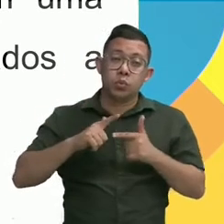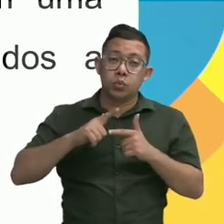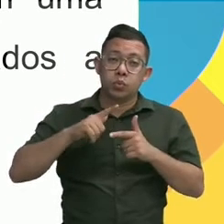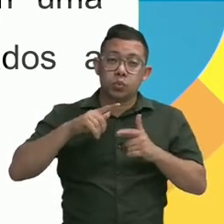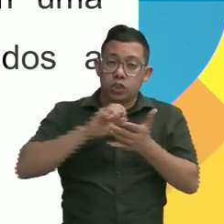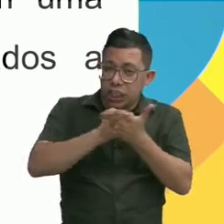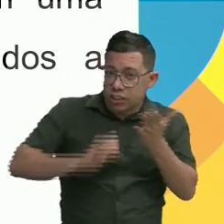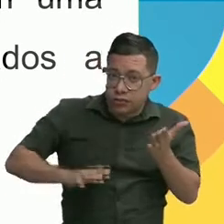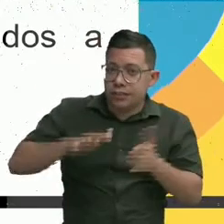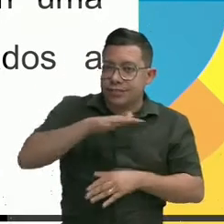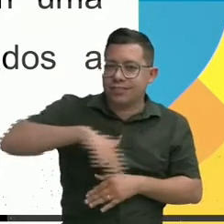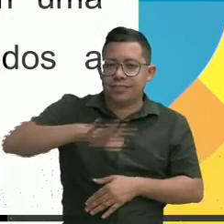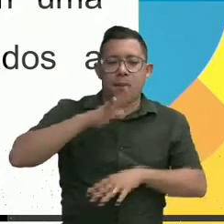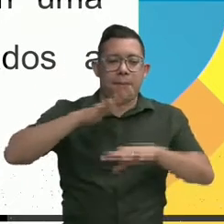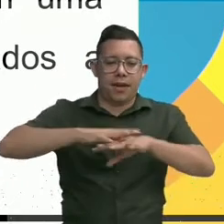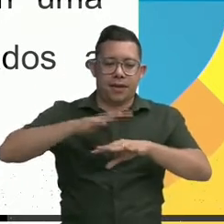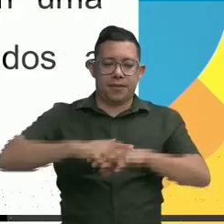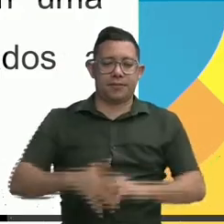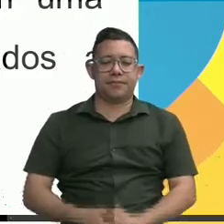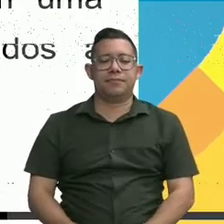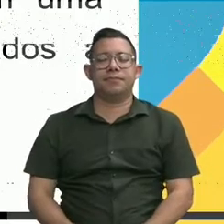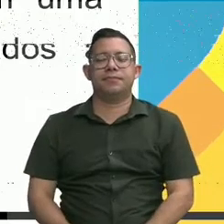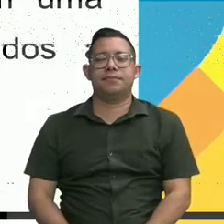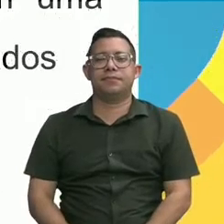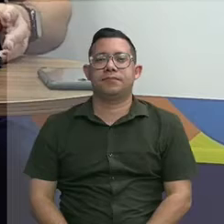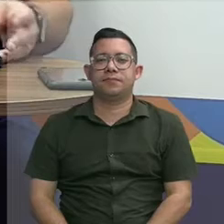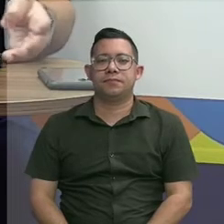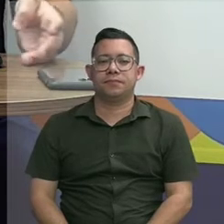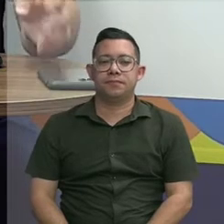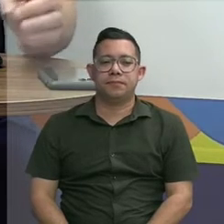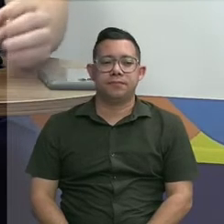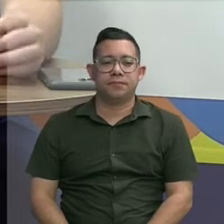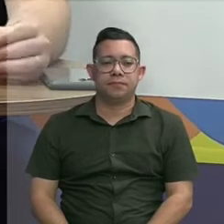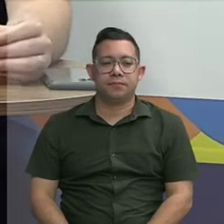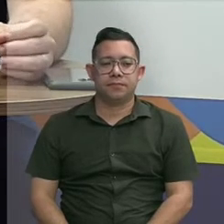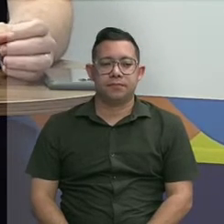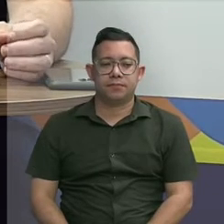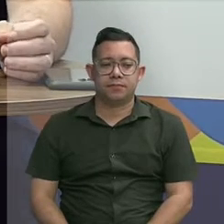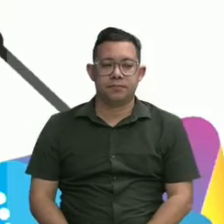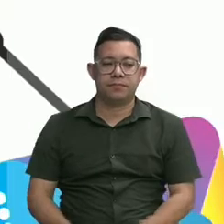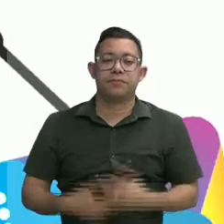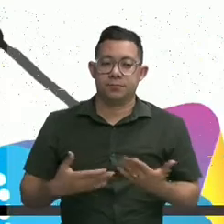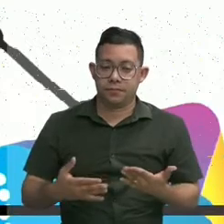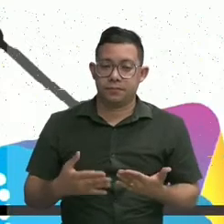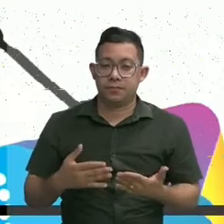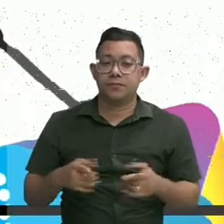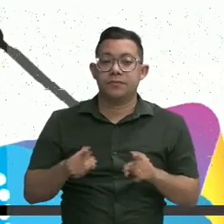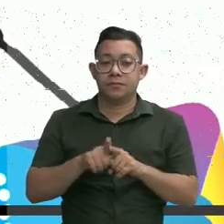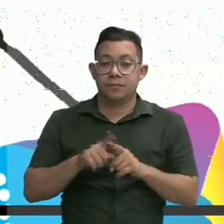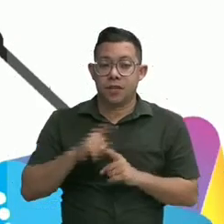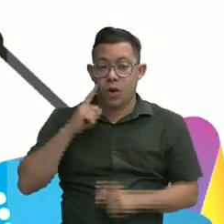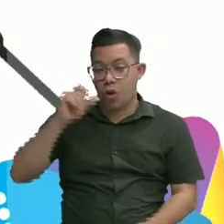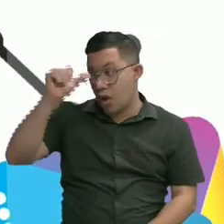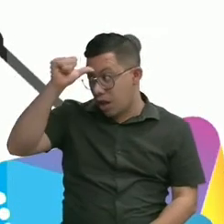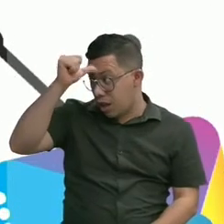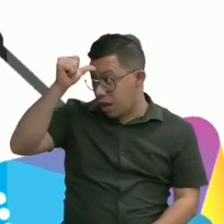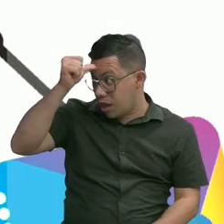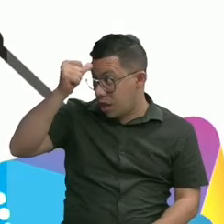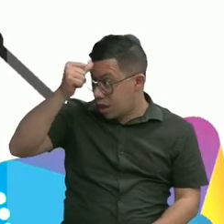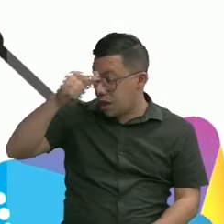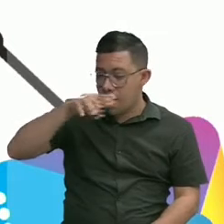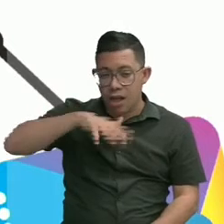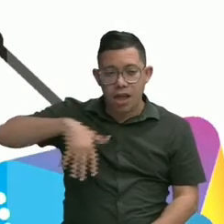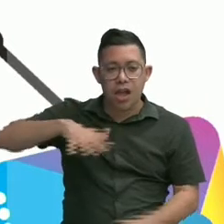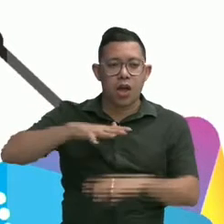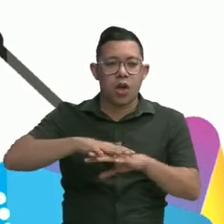solucionar problemas ligados a equações segundo grau Olha que legal e dentre os indianos os